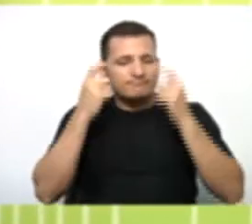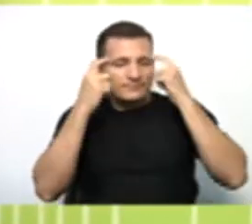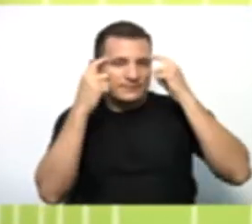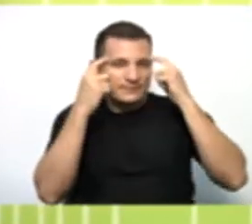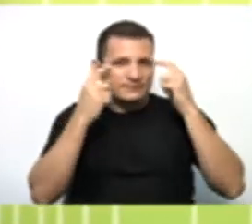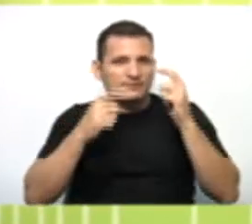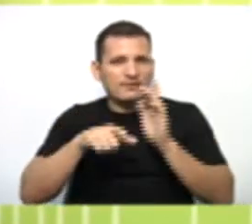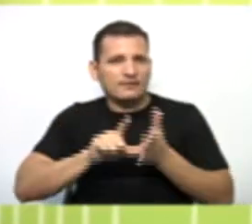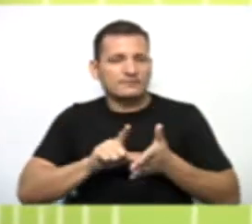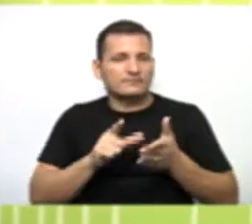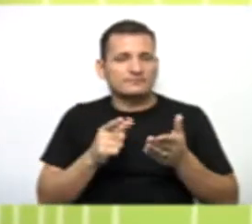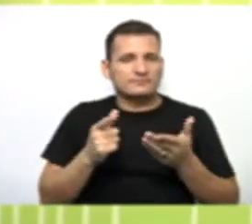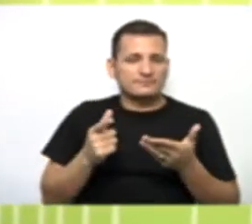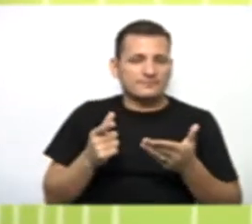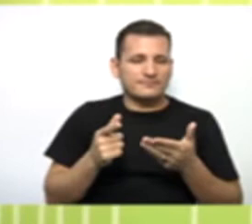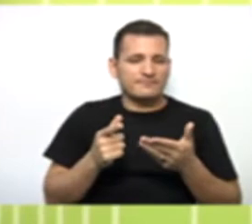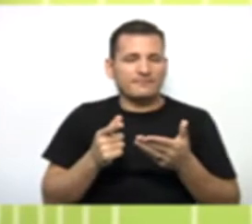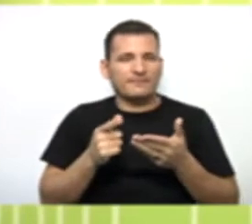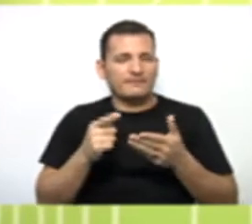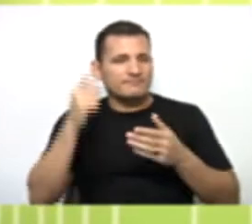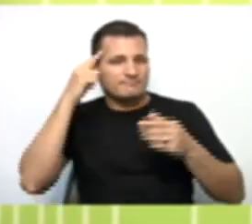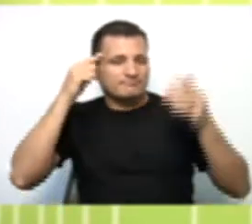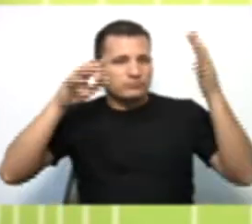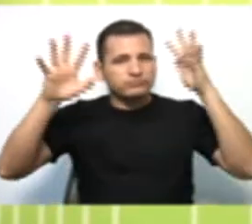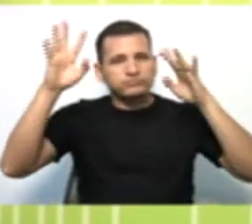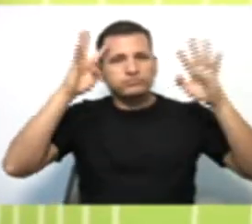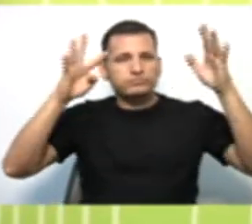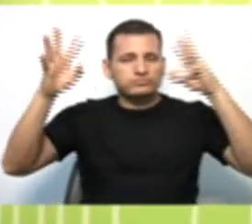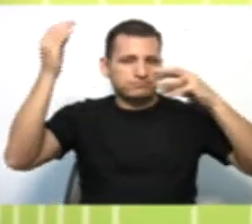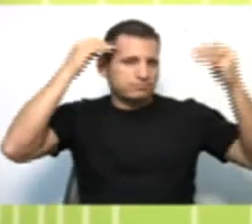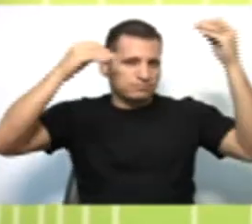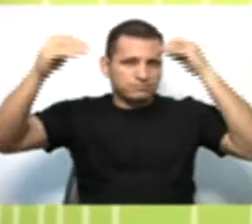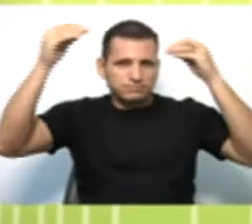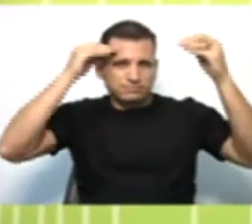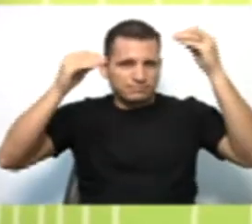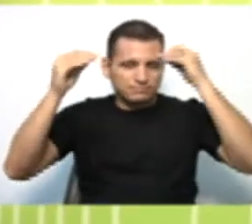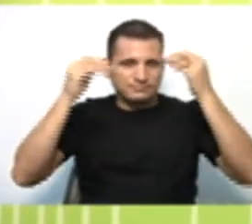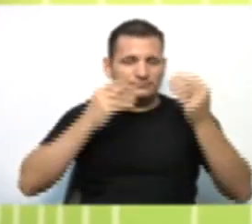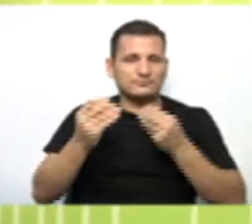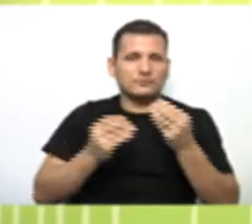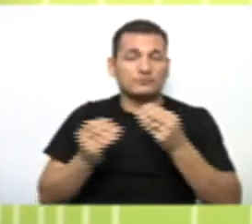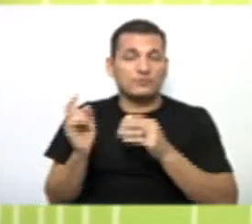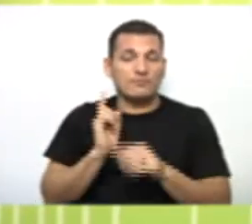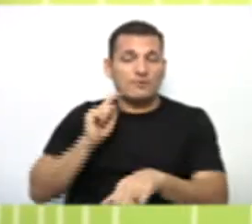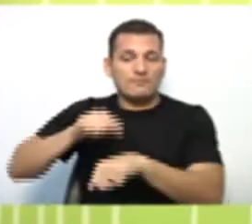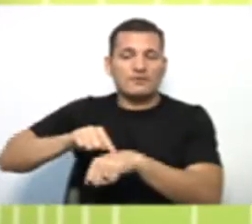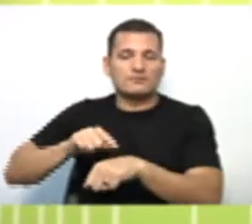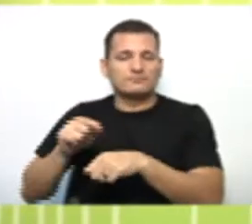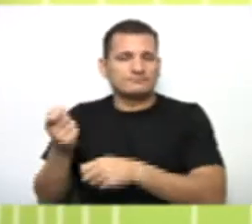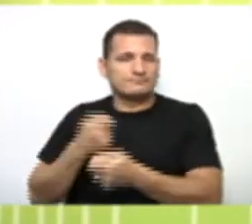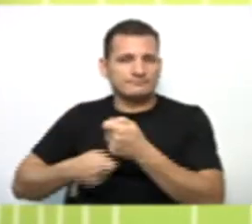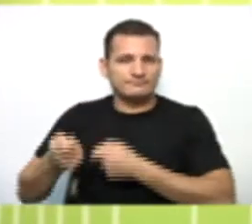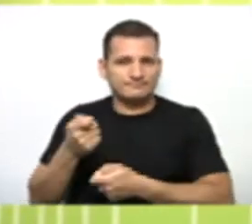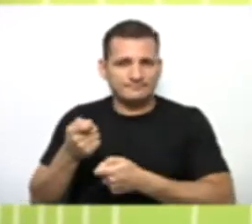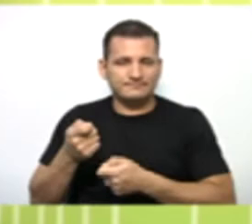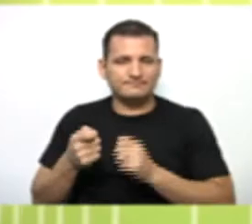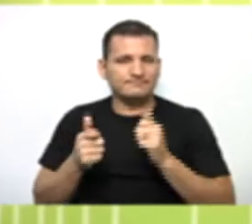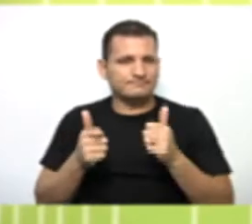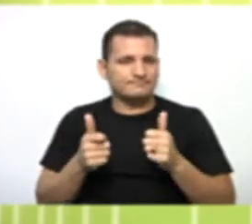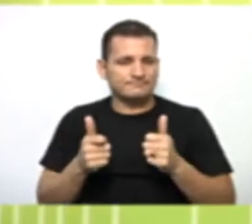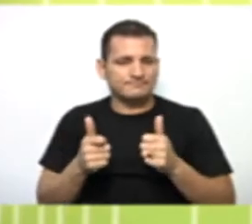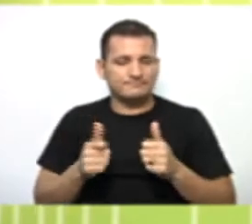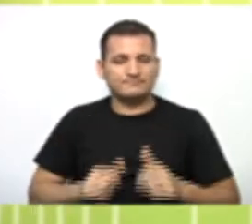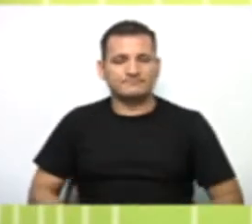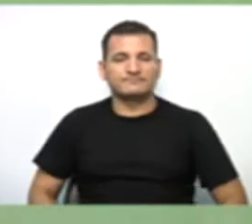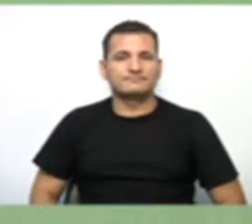pensar antes, criar esses quadros imaginários com relação ao momento da negociação, ok? Vamos